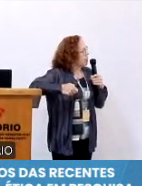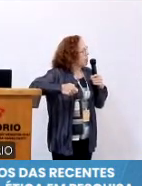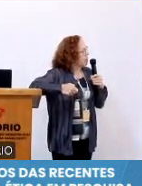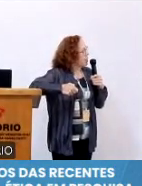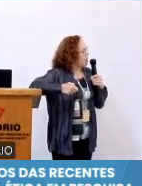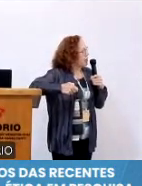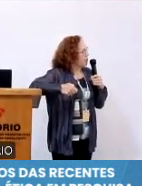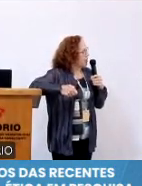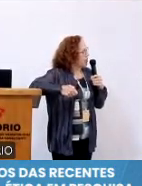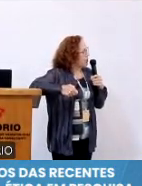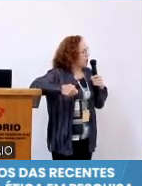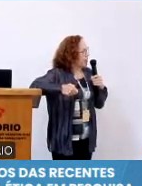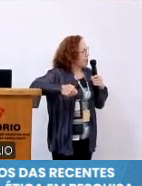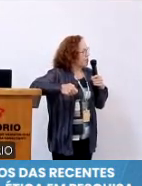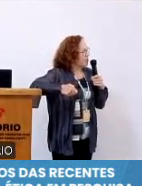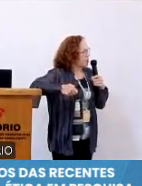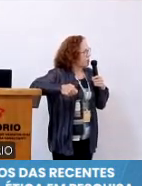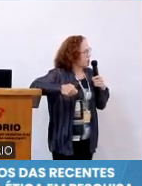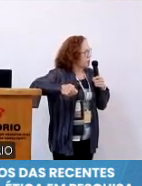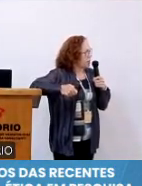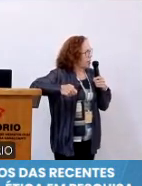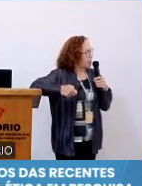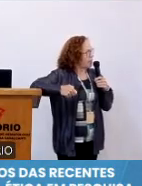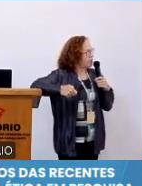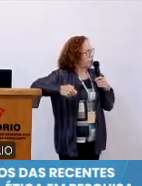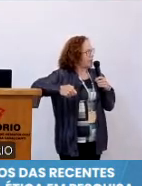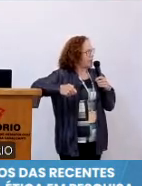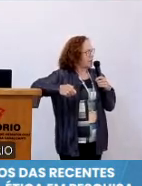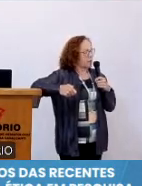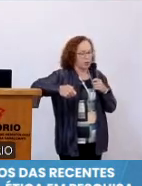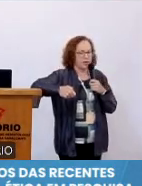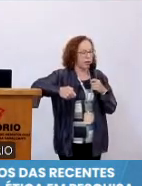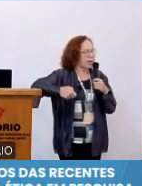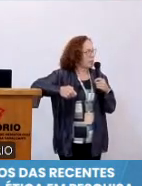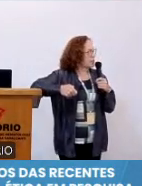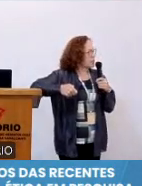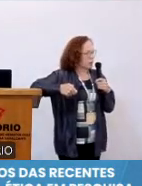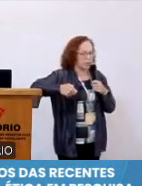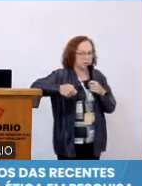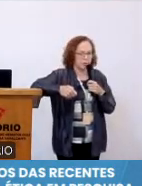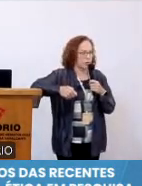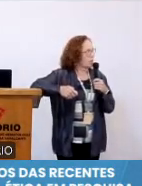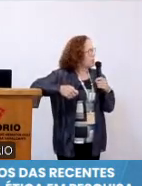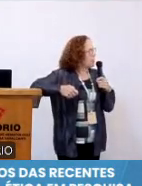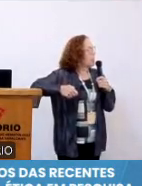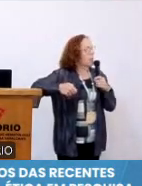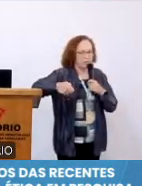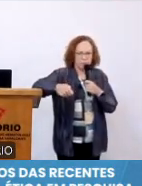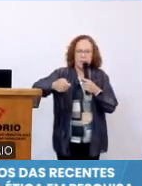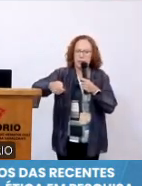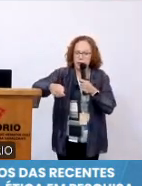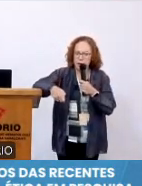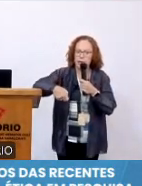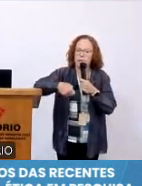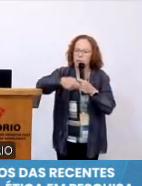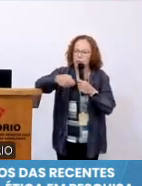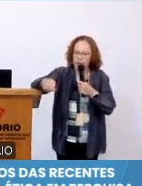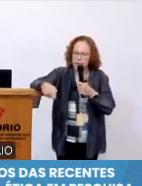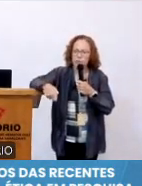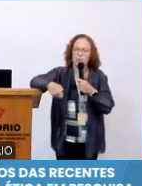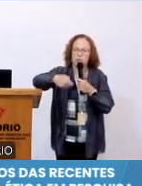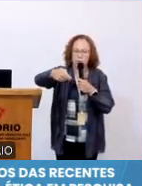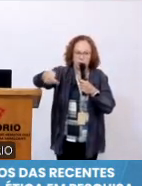Então, e no final, então, é emitido o parecer, depois da apreciação ética pelo comitê, que se mantém, né,